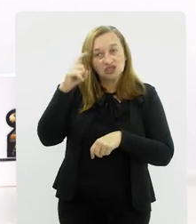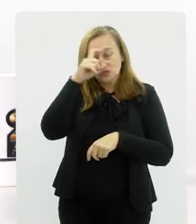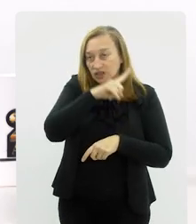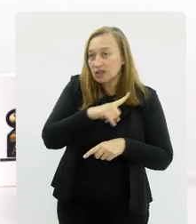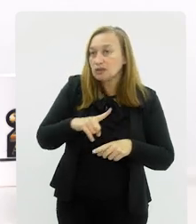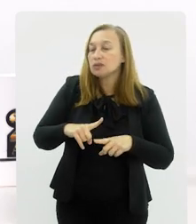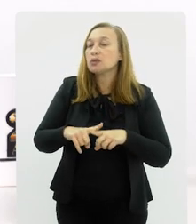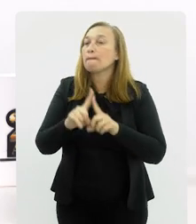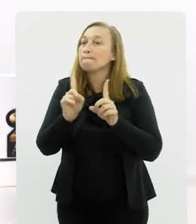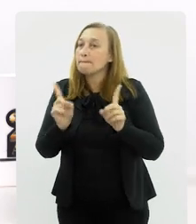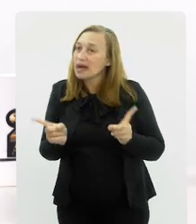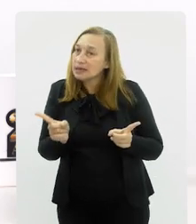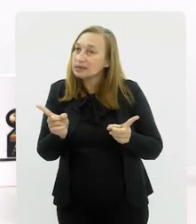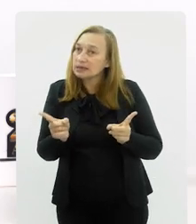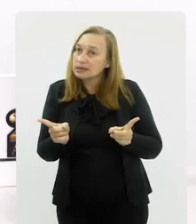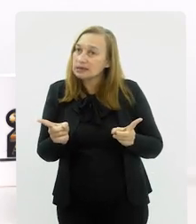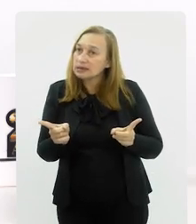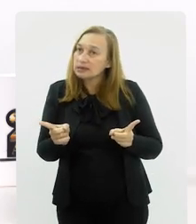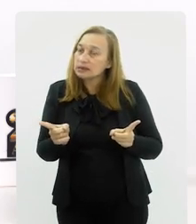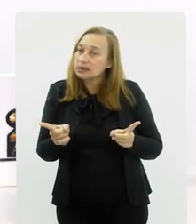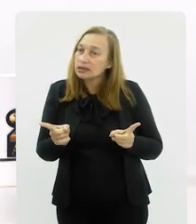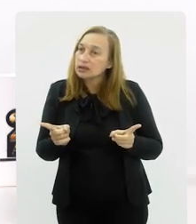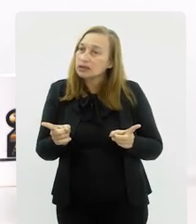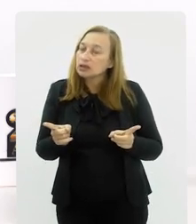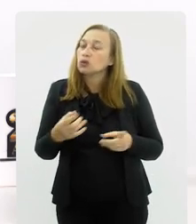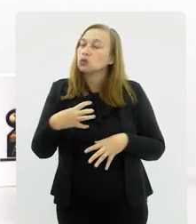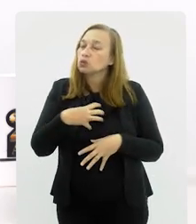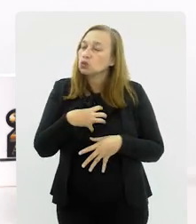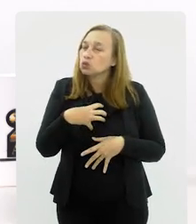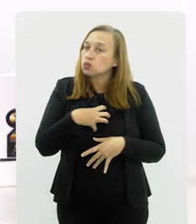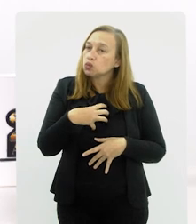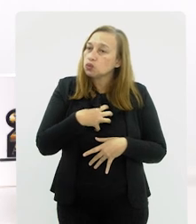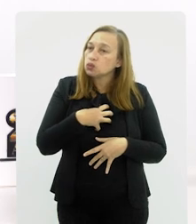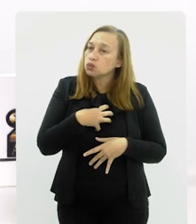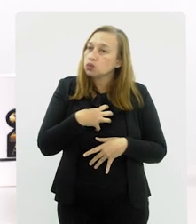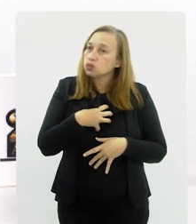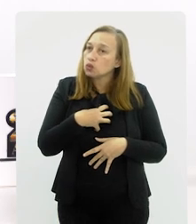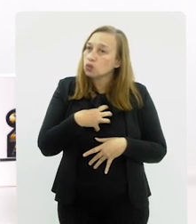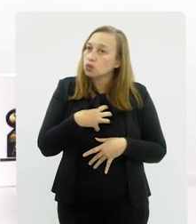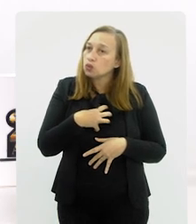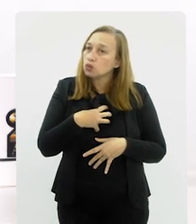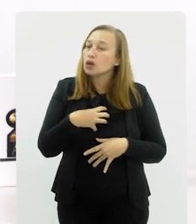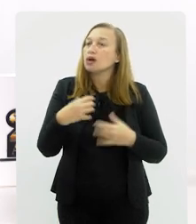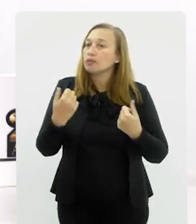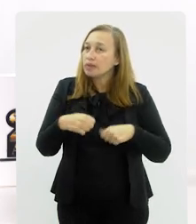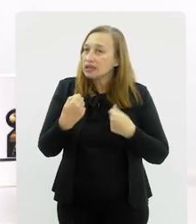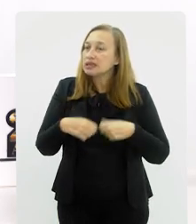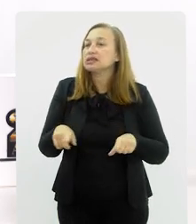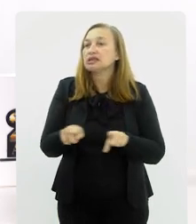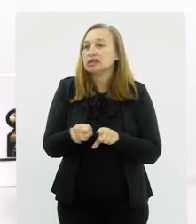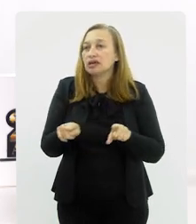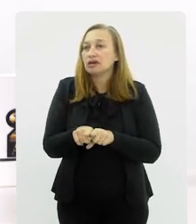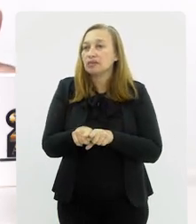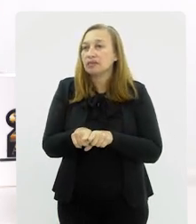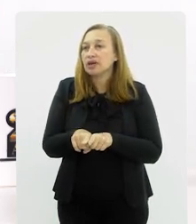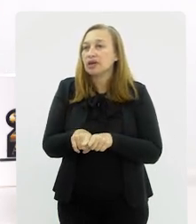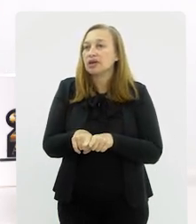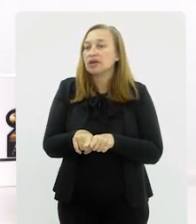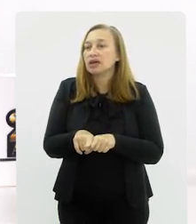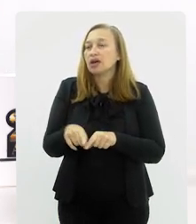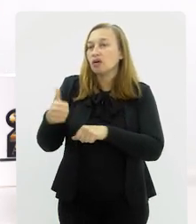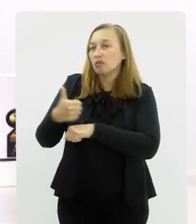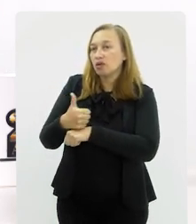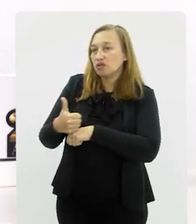estar sempre podando. Mas eu sinto isso, que a gente precisa formar